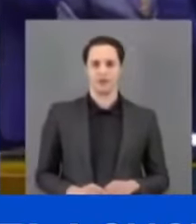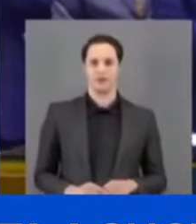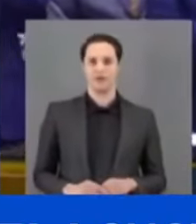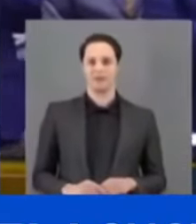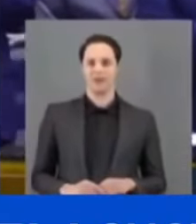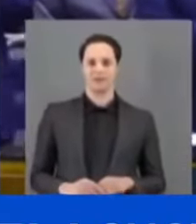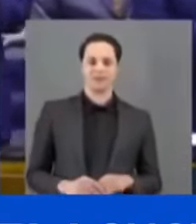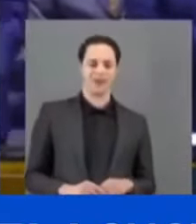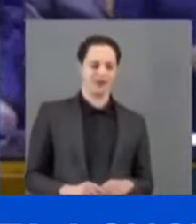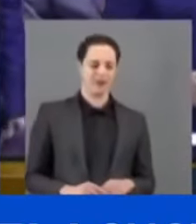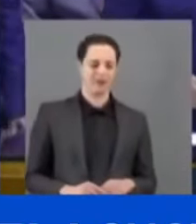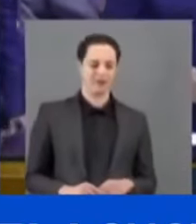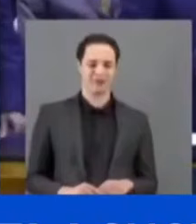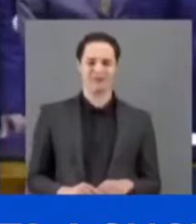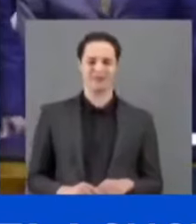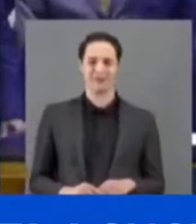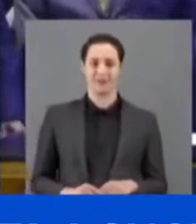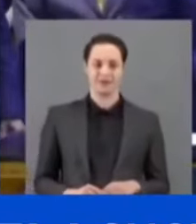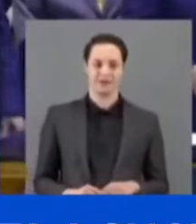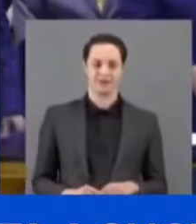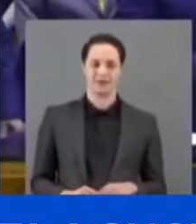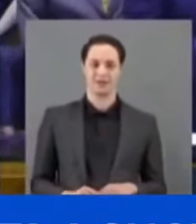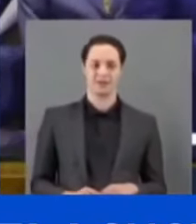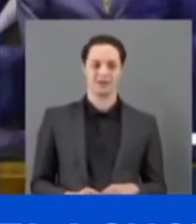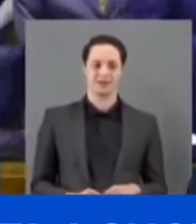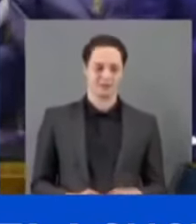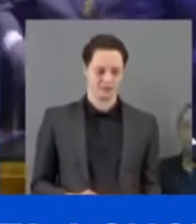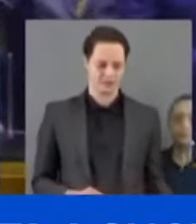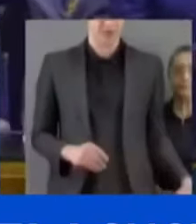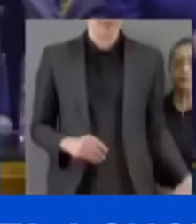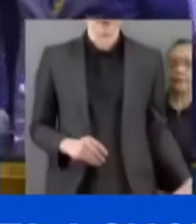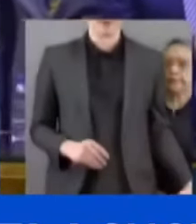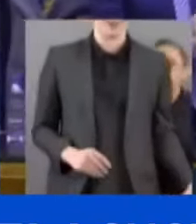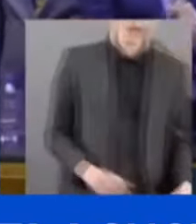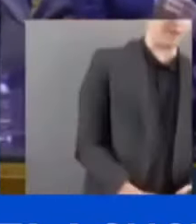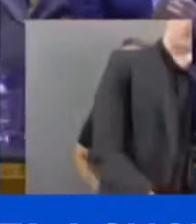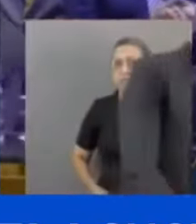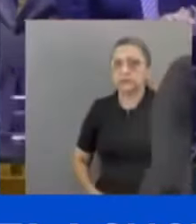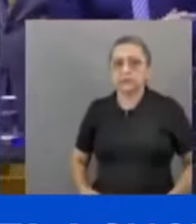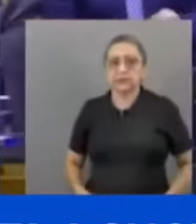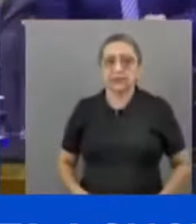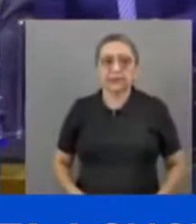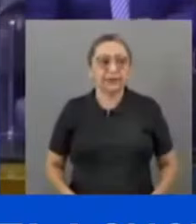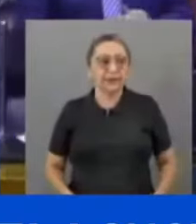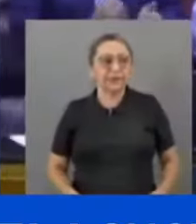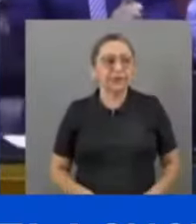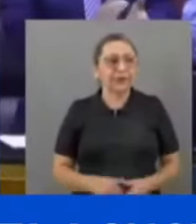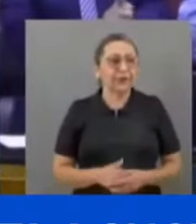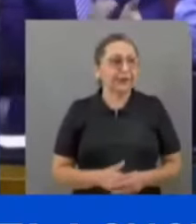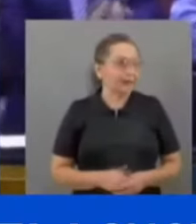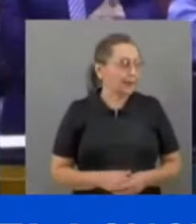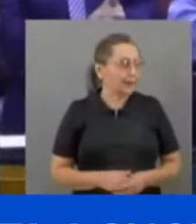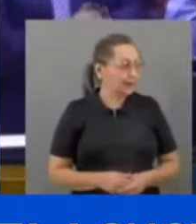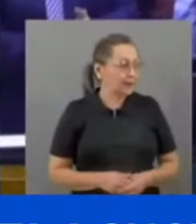dele esvaziar e para construir um sucessor. O Arthur Lira tem dito que ele não vai incorrer no que ele considera que foi um